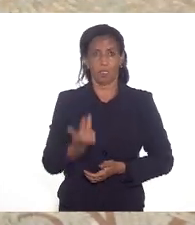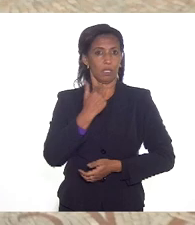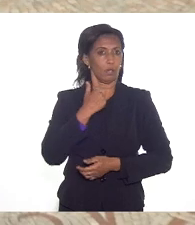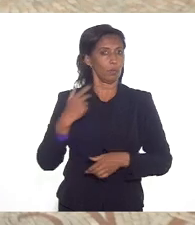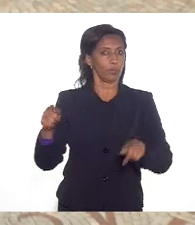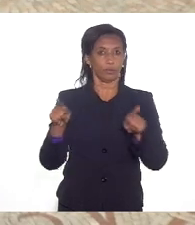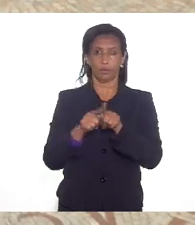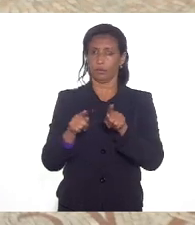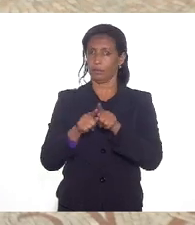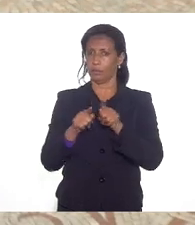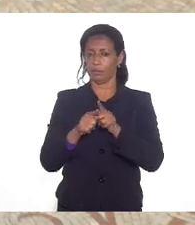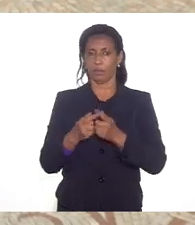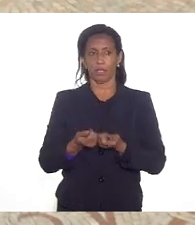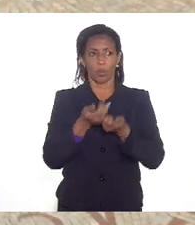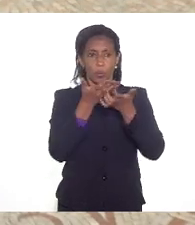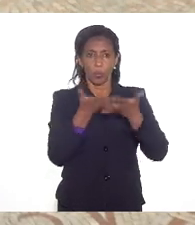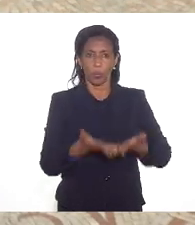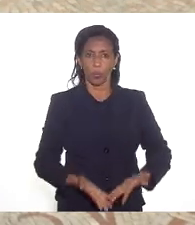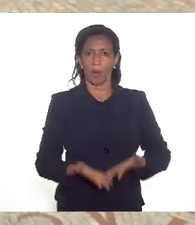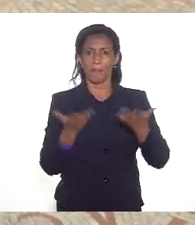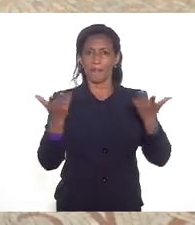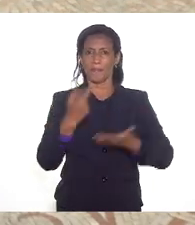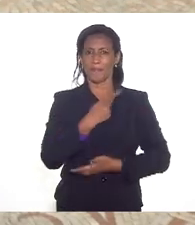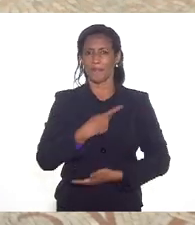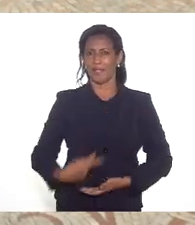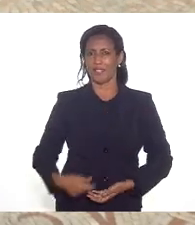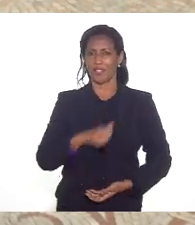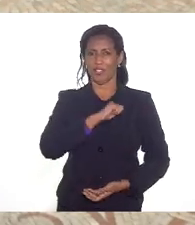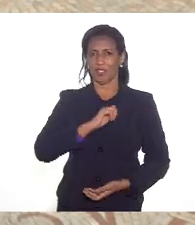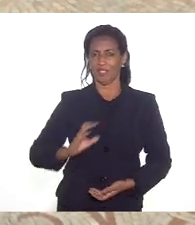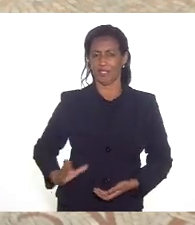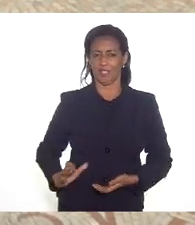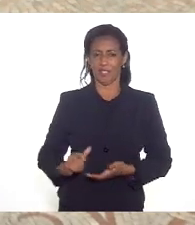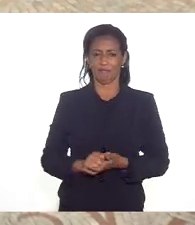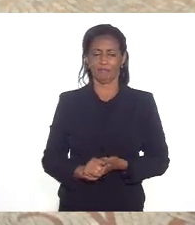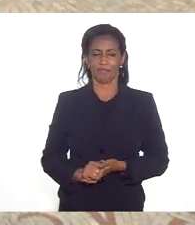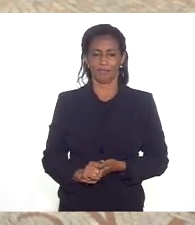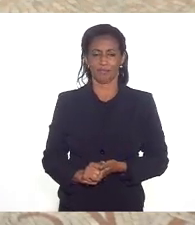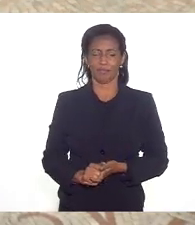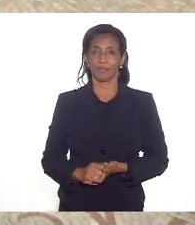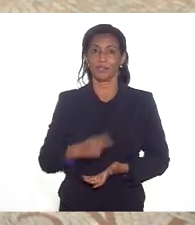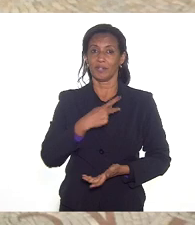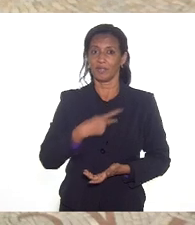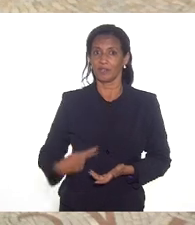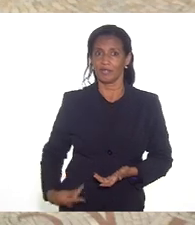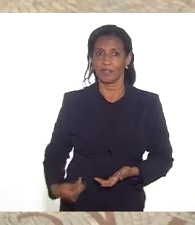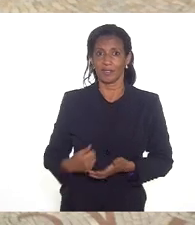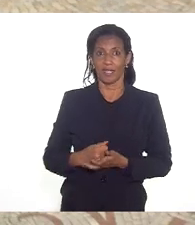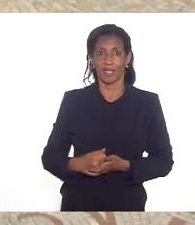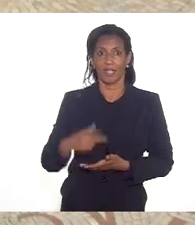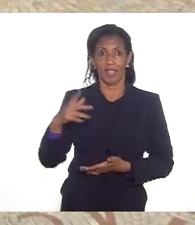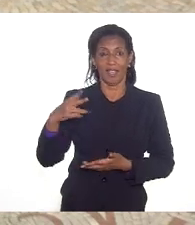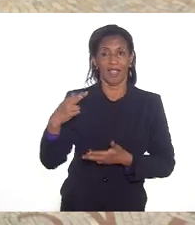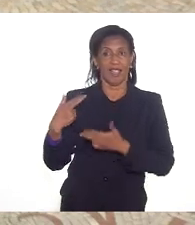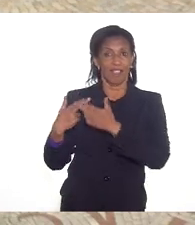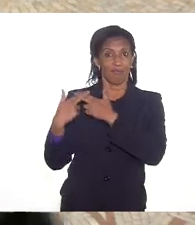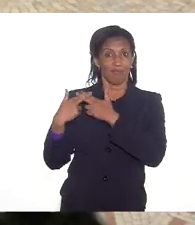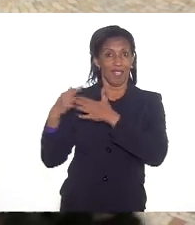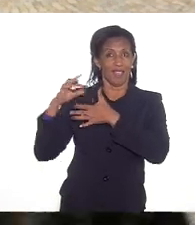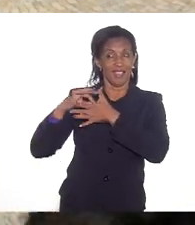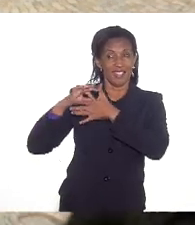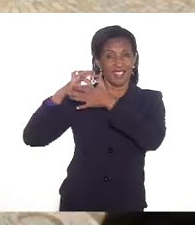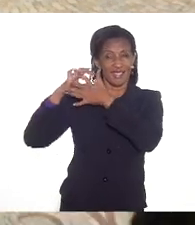também deixar de homenagear meu grande Presidente André Ceciliano Presidente liderar a